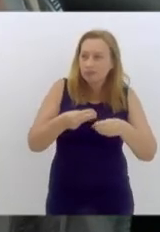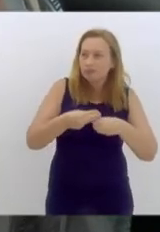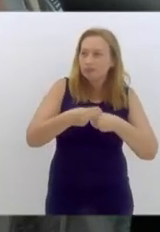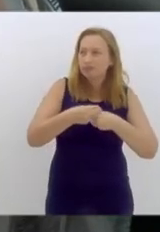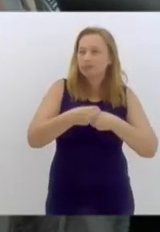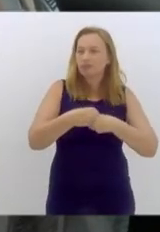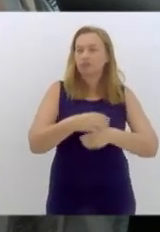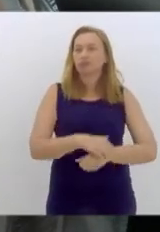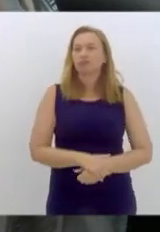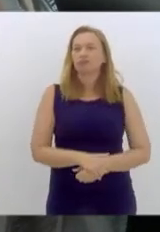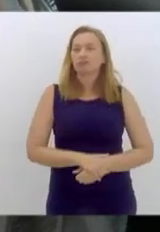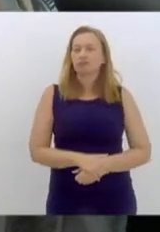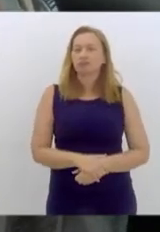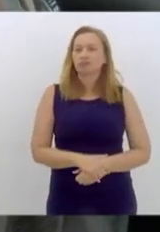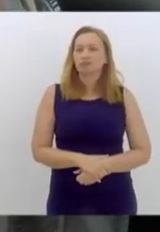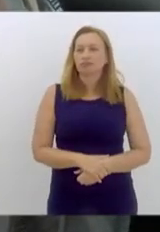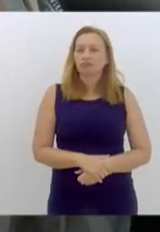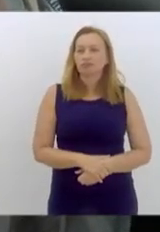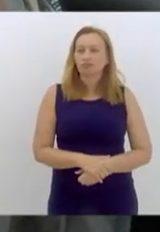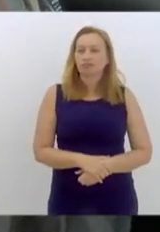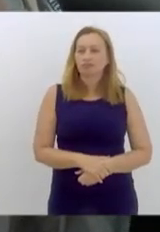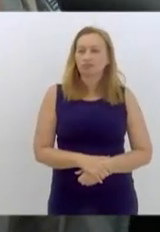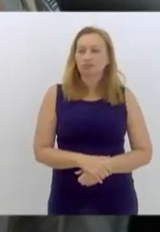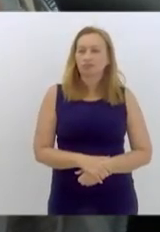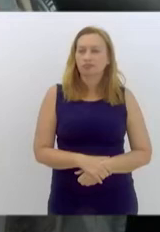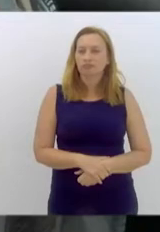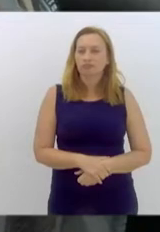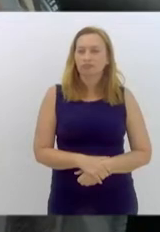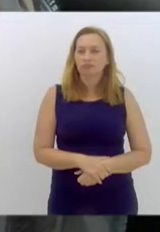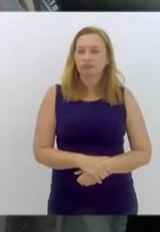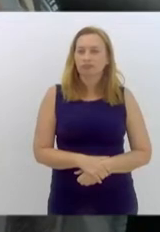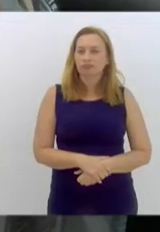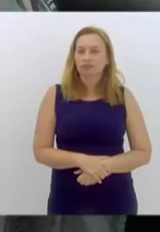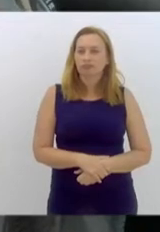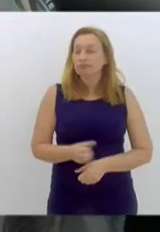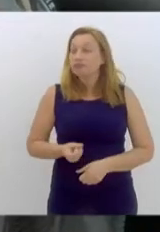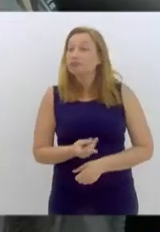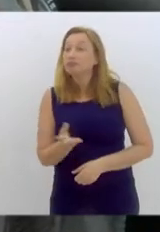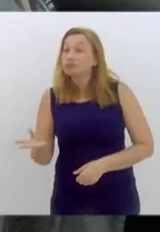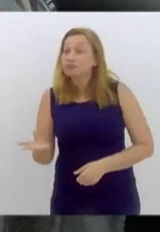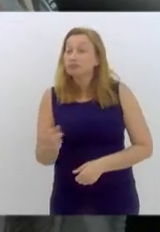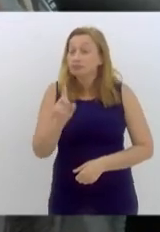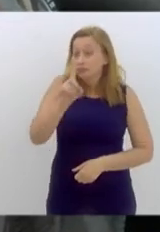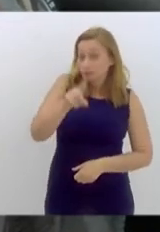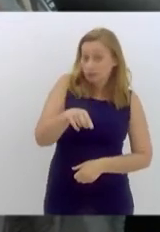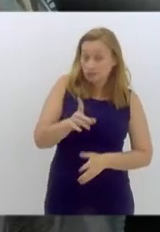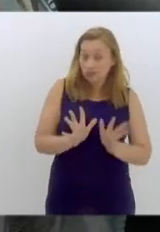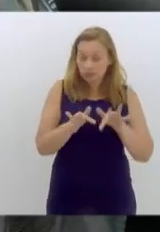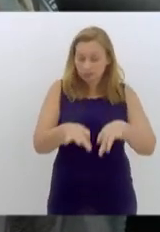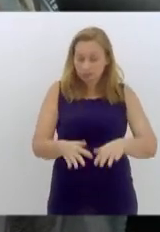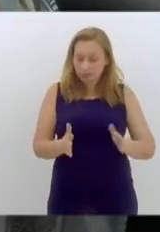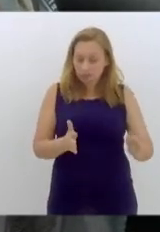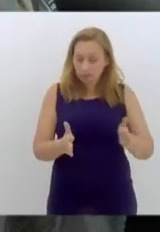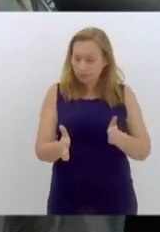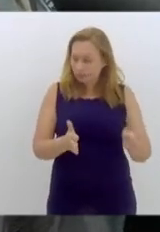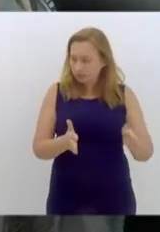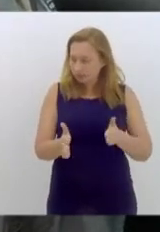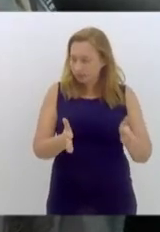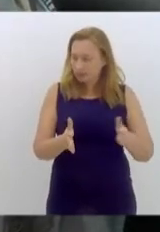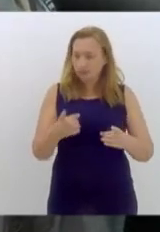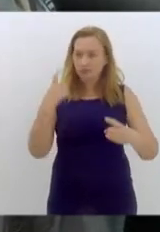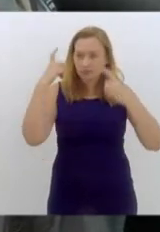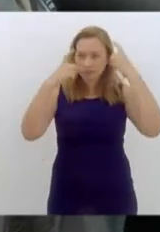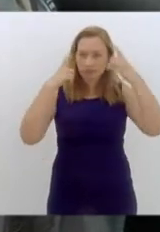estabelecimento desses critérios. A minha pergunta é: quando é o término desse prazo que a senhora se